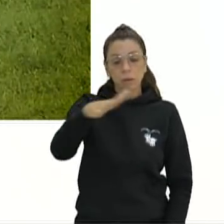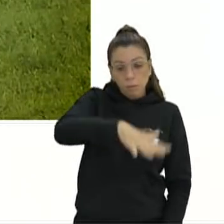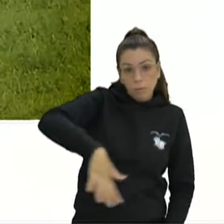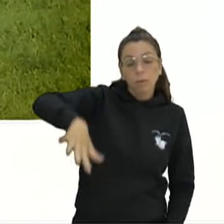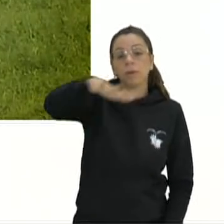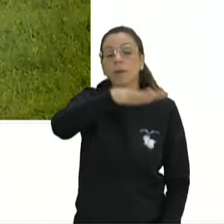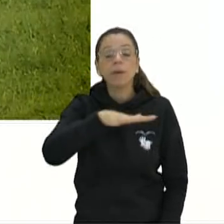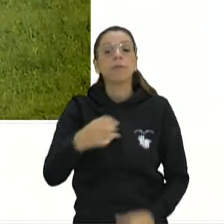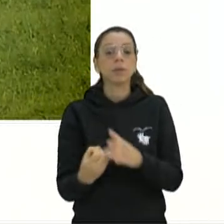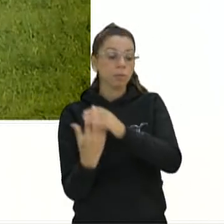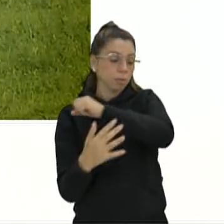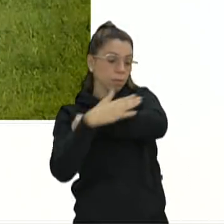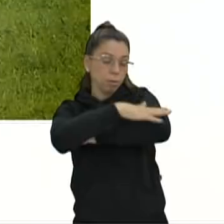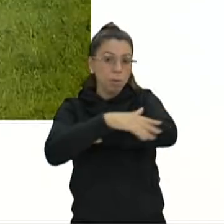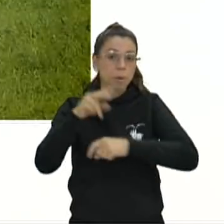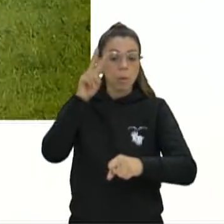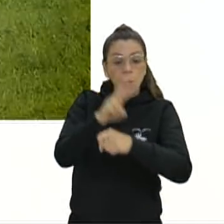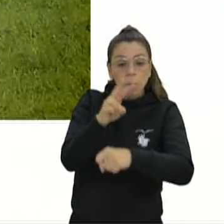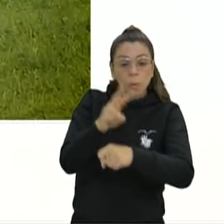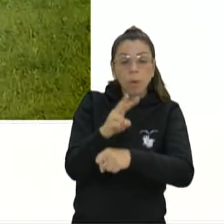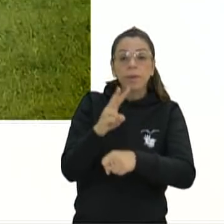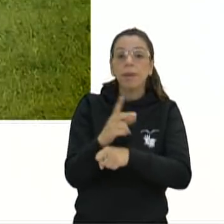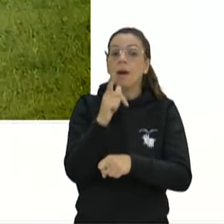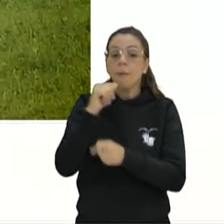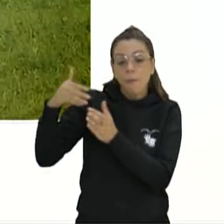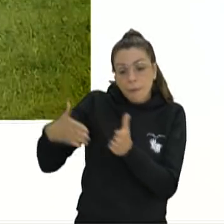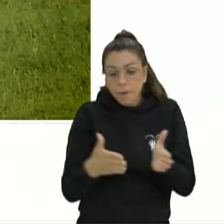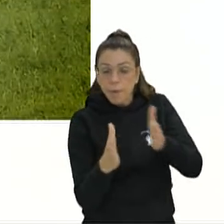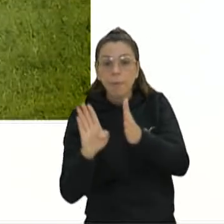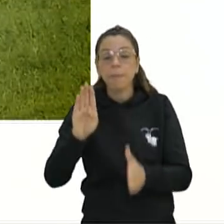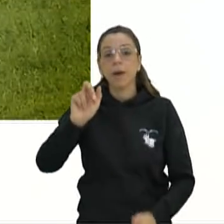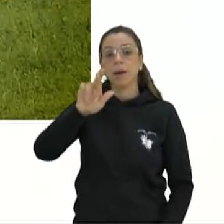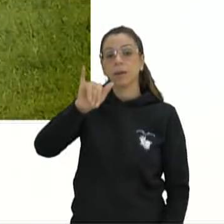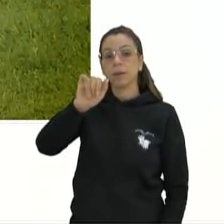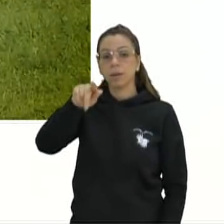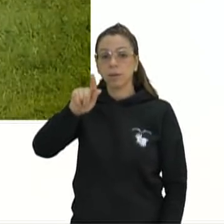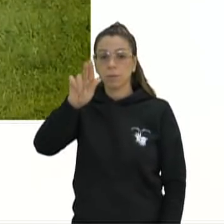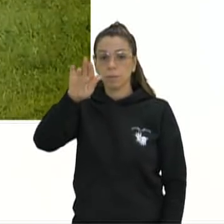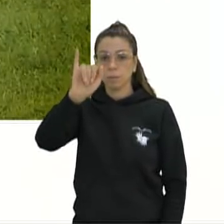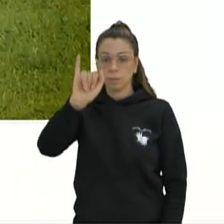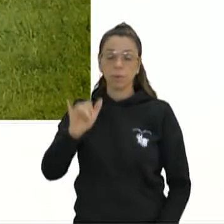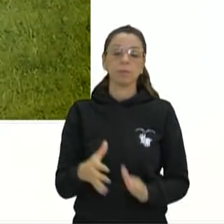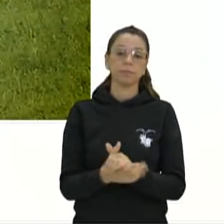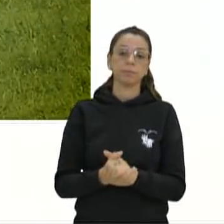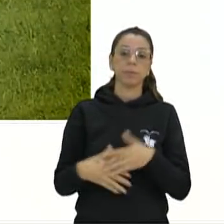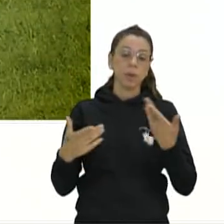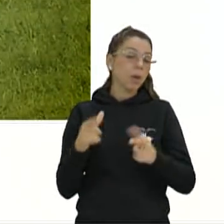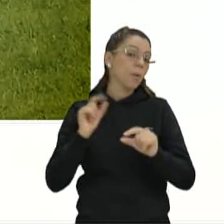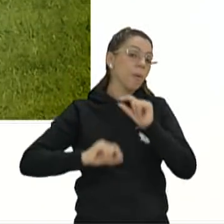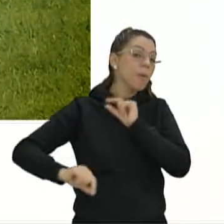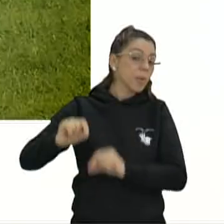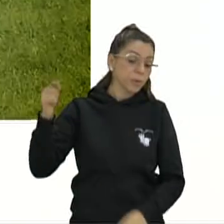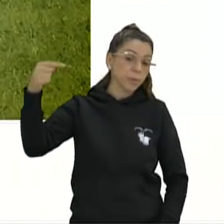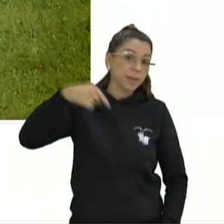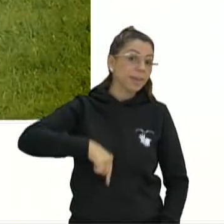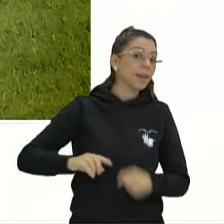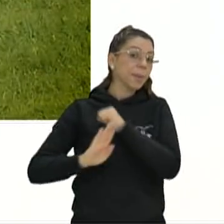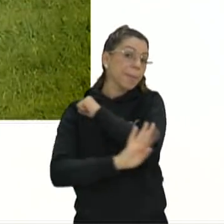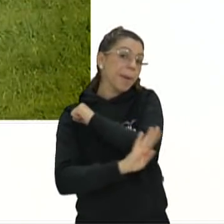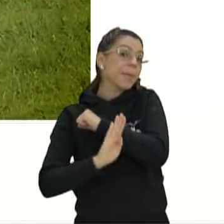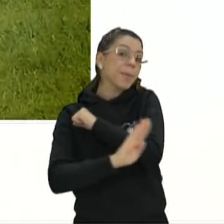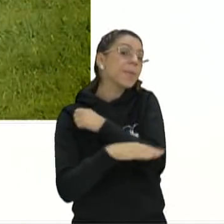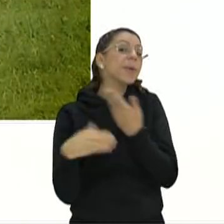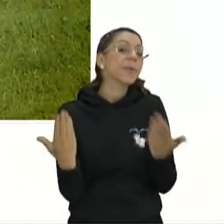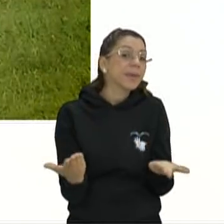intuito de preservar as margens do rio Barigui, que é um rio que passa aqui na região. Eu tenho uma missão aqui hoje no Parque Barigui. Aliás, esse parque